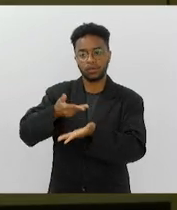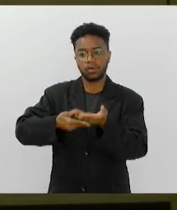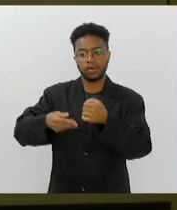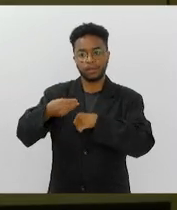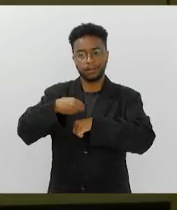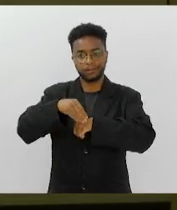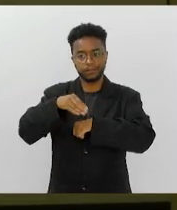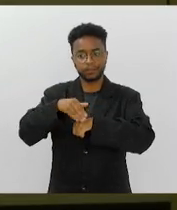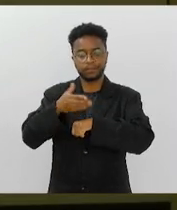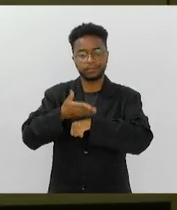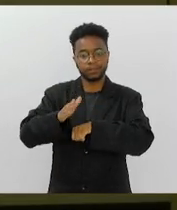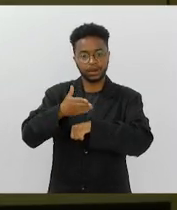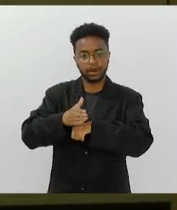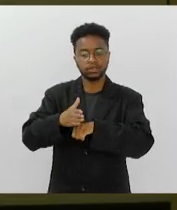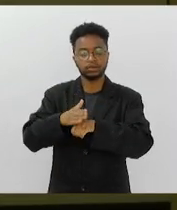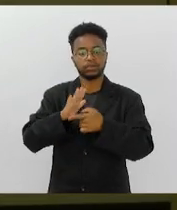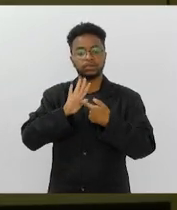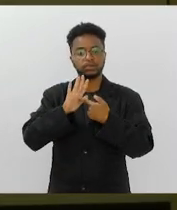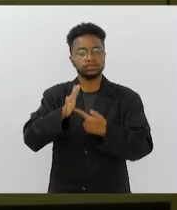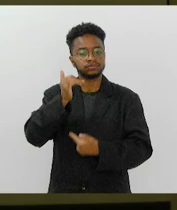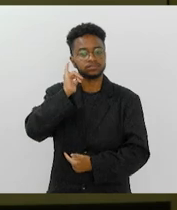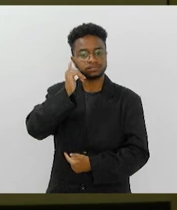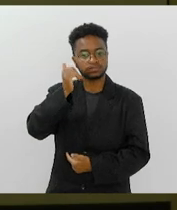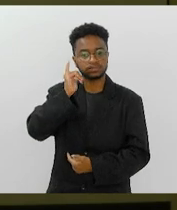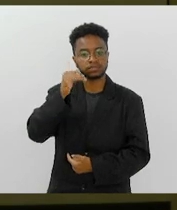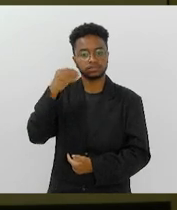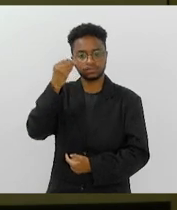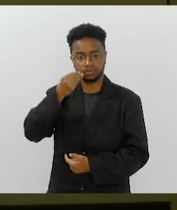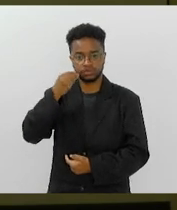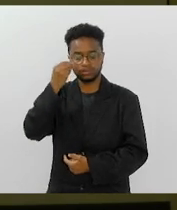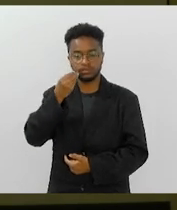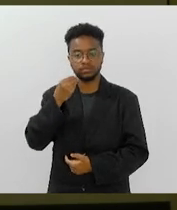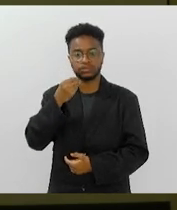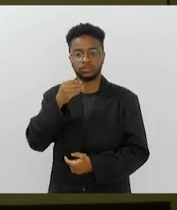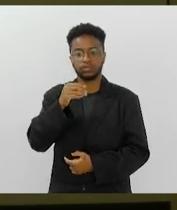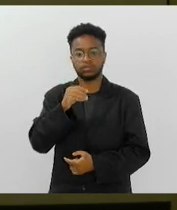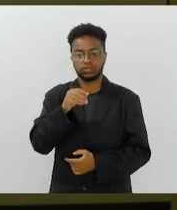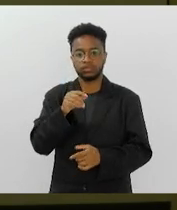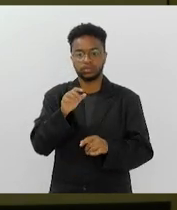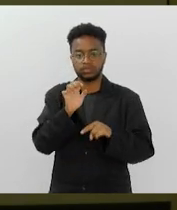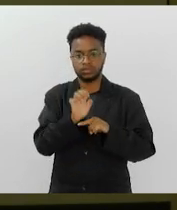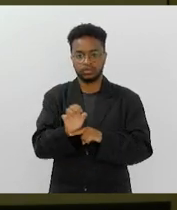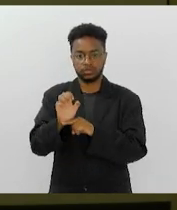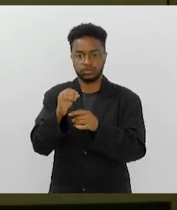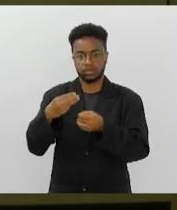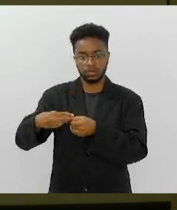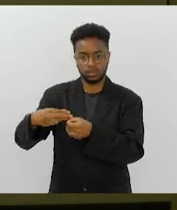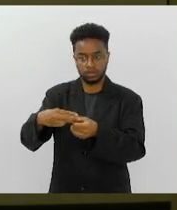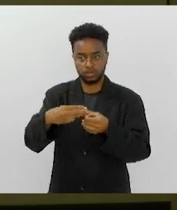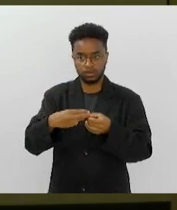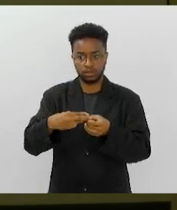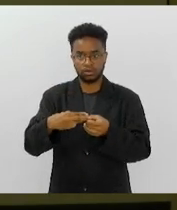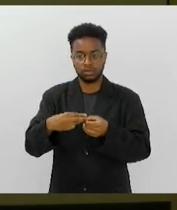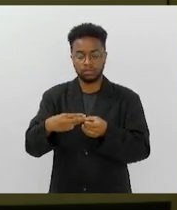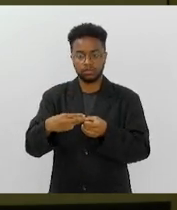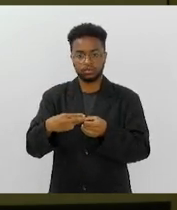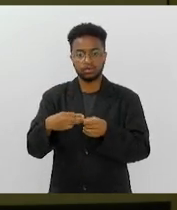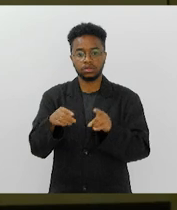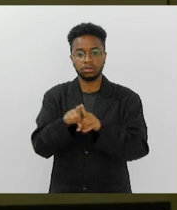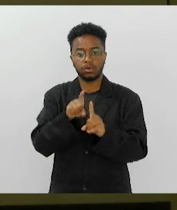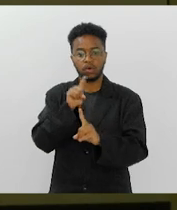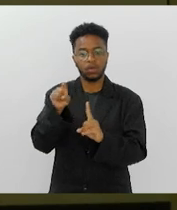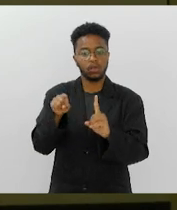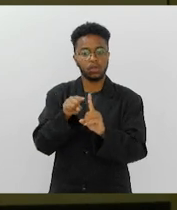meio de relatos de representantes de diferentes estados e municípios. Este espaço visa promover a troca